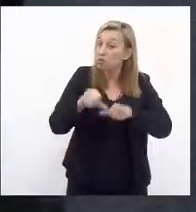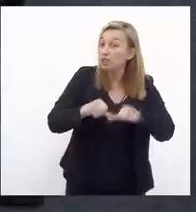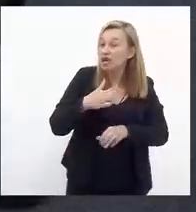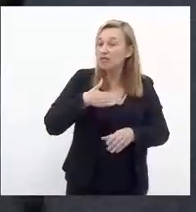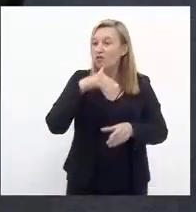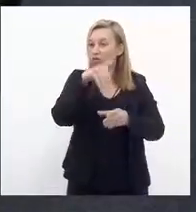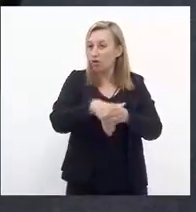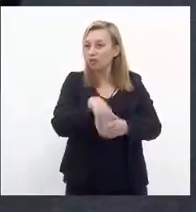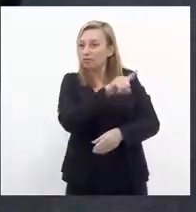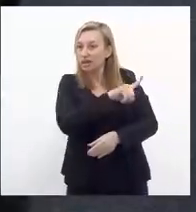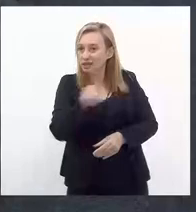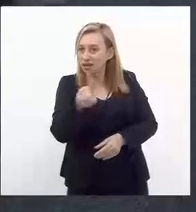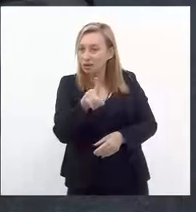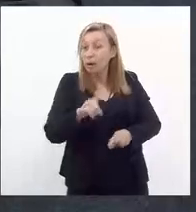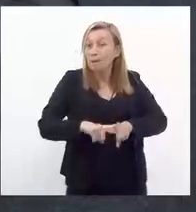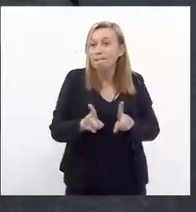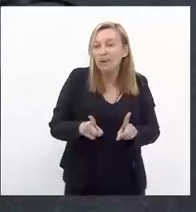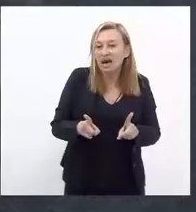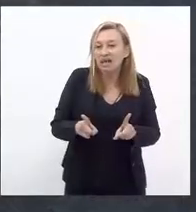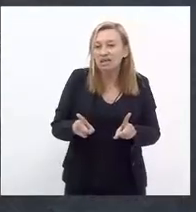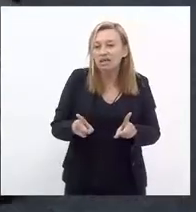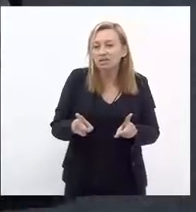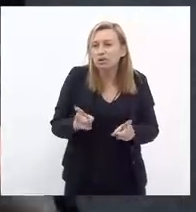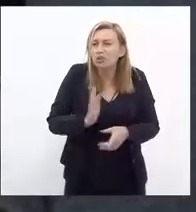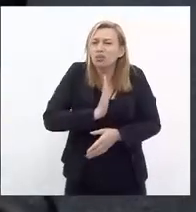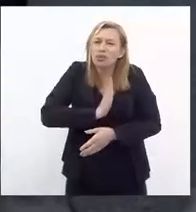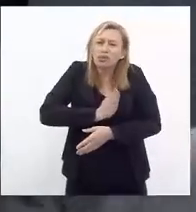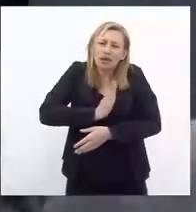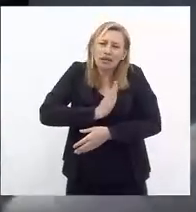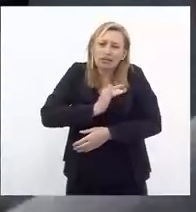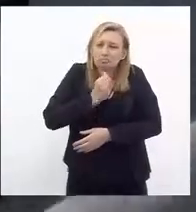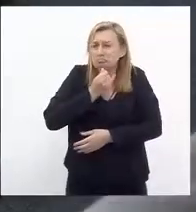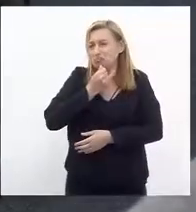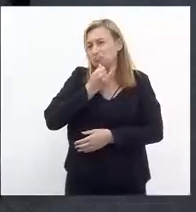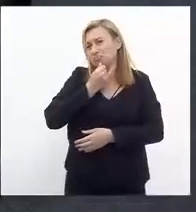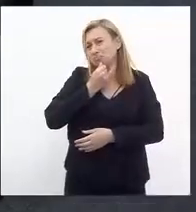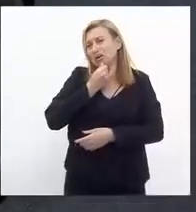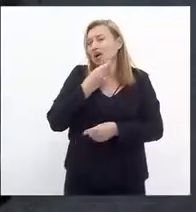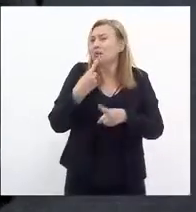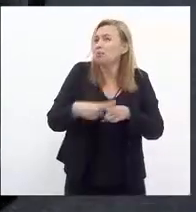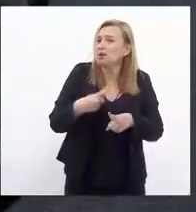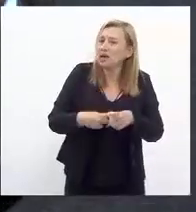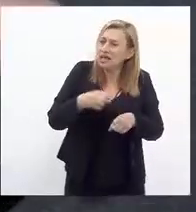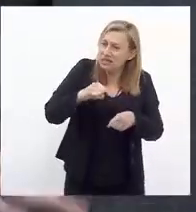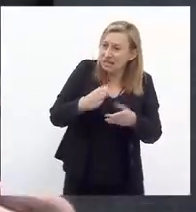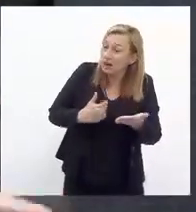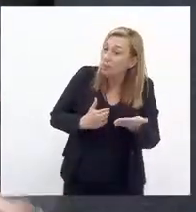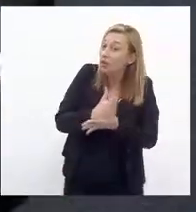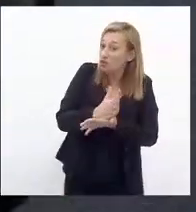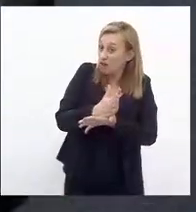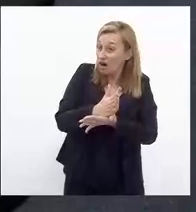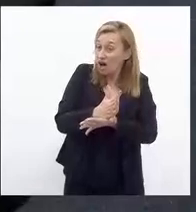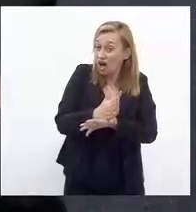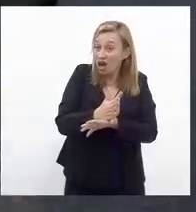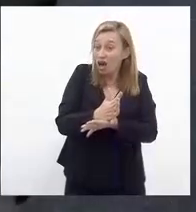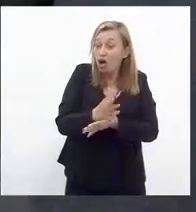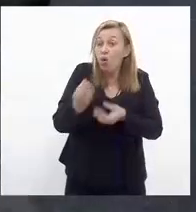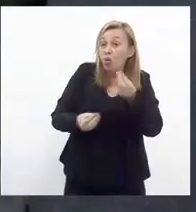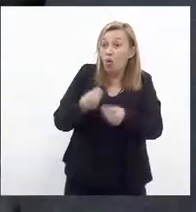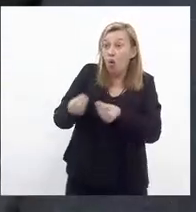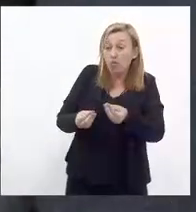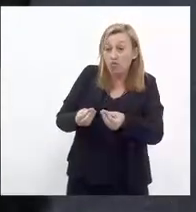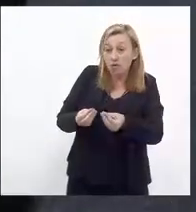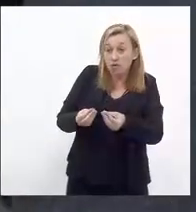meu voto para não mas eu estou com meu coração partido porque se for aprovado do jeito que